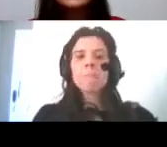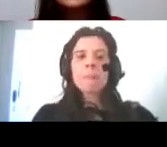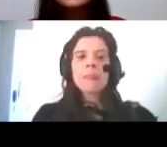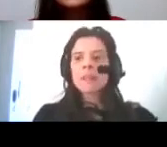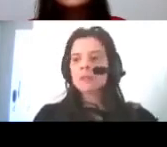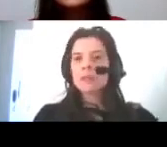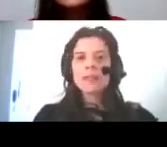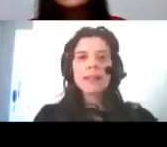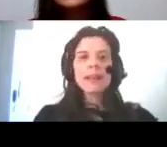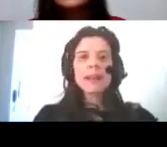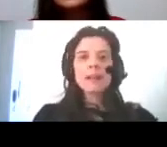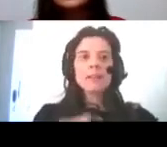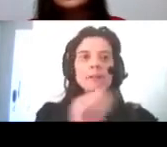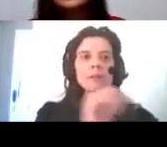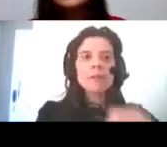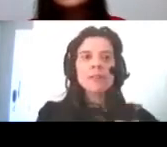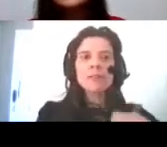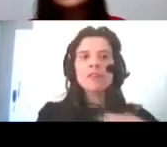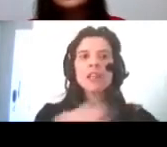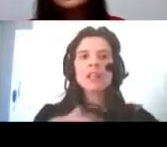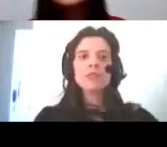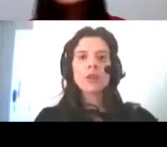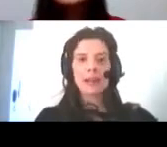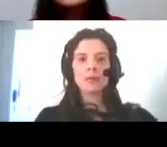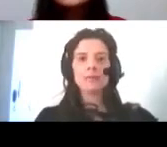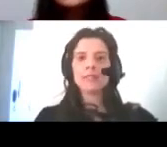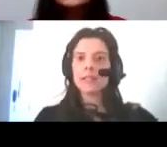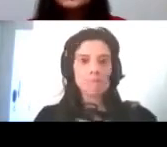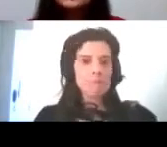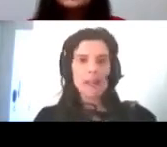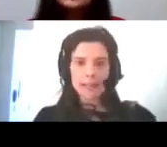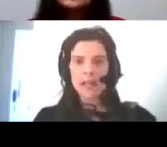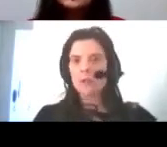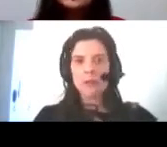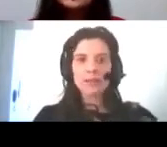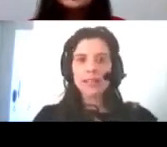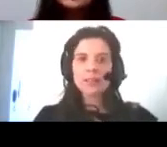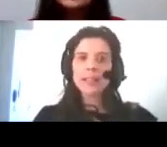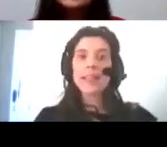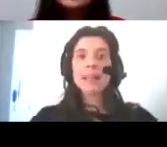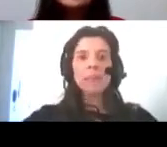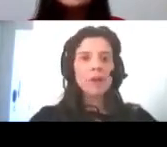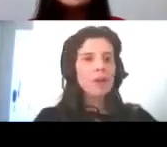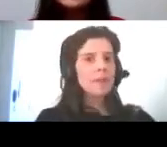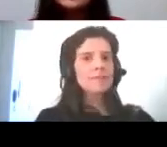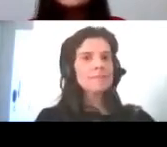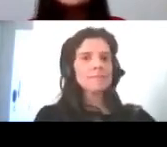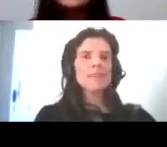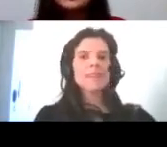assim, eu troquei um funcionário de local. É legal? É um ato legal até que ele